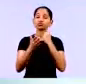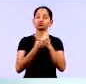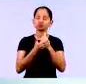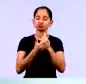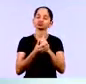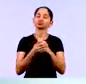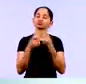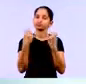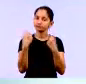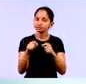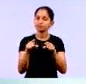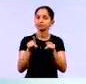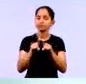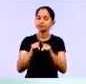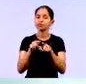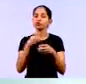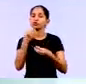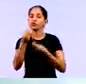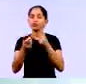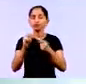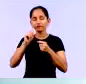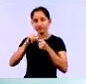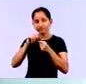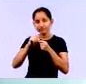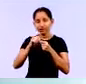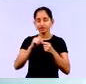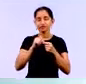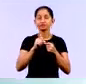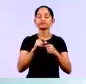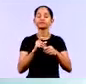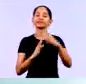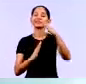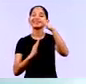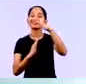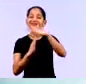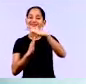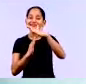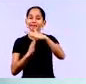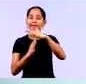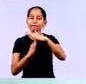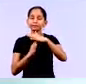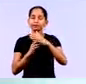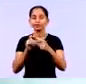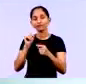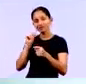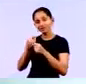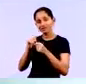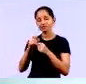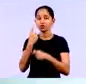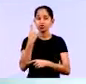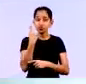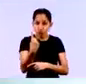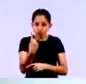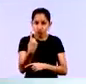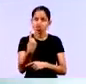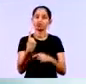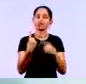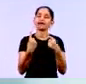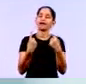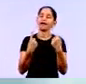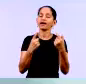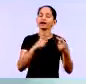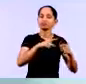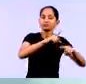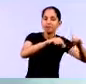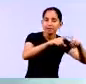processo produtivo, como é que é feito? Quanto tempo demora para fabricar um produto? Esse